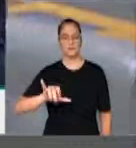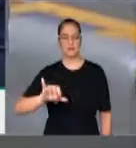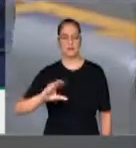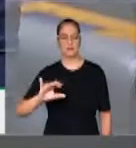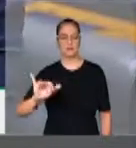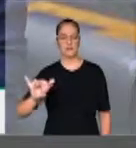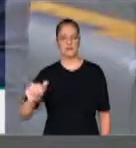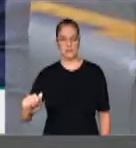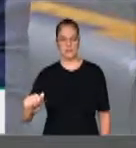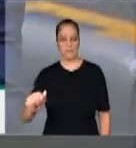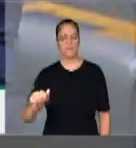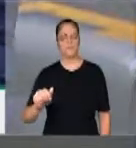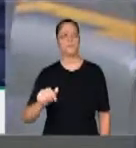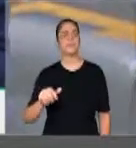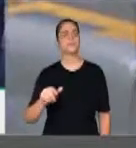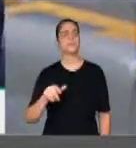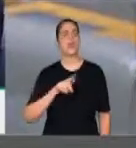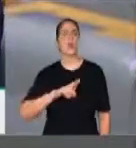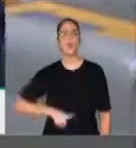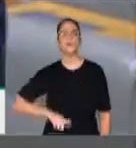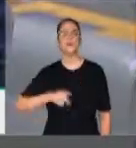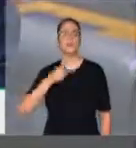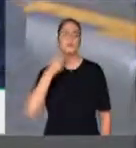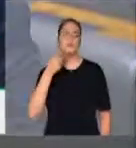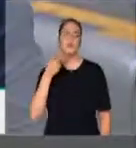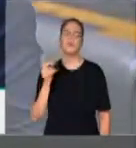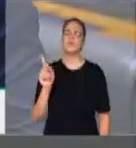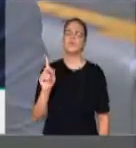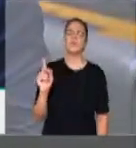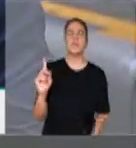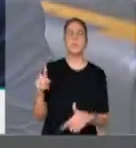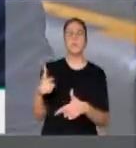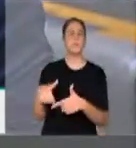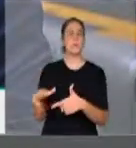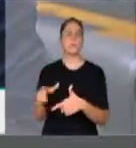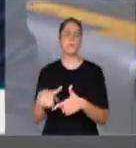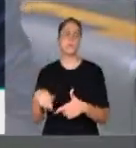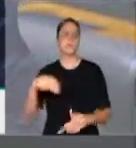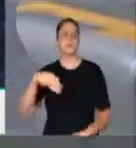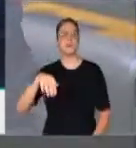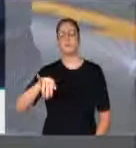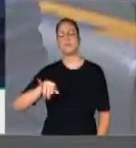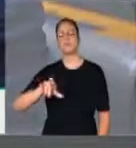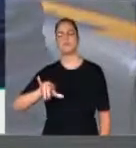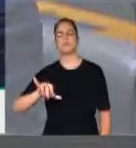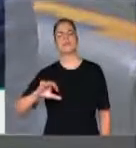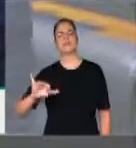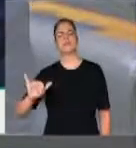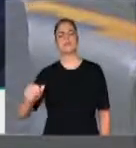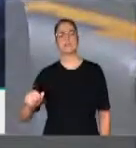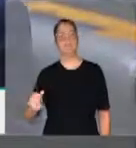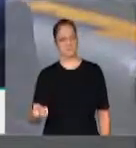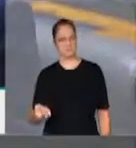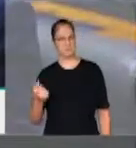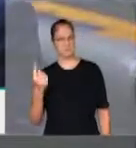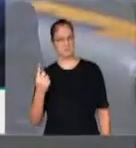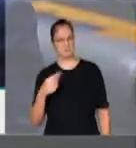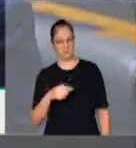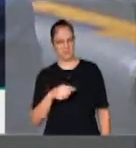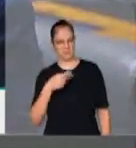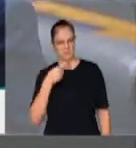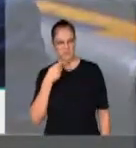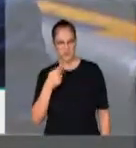a milícia não é uma grande chaga no Rio de Janeiro, dando a entender que estava tudo